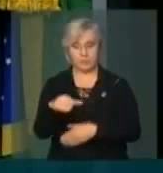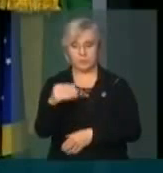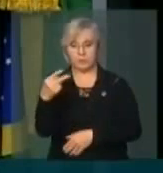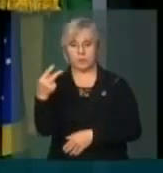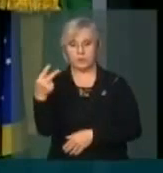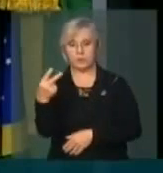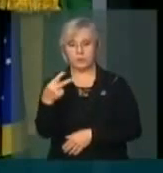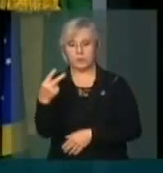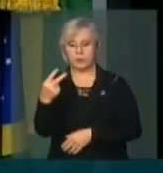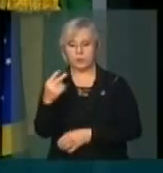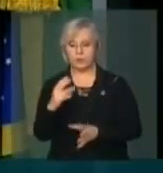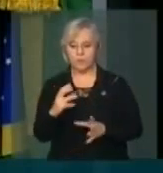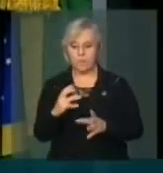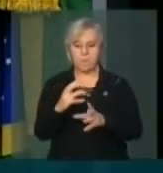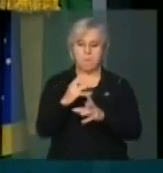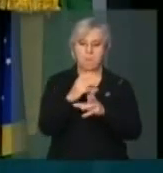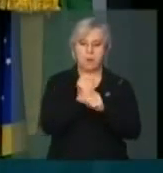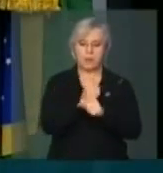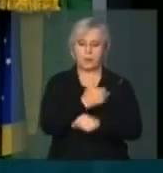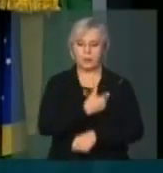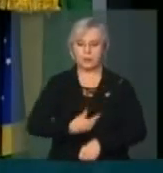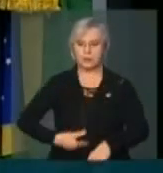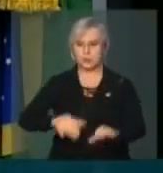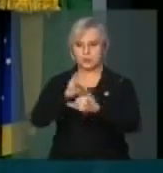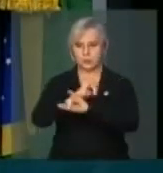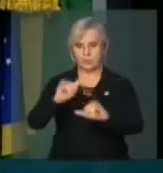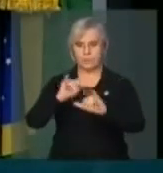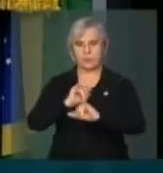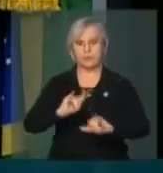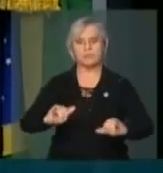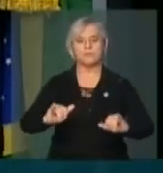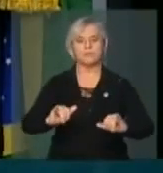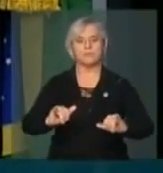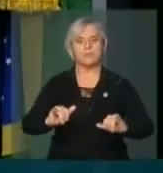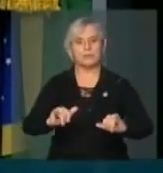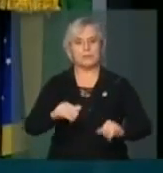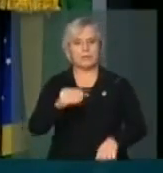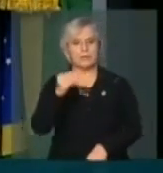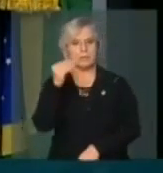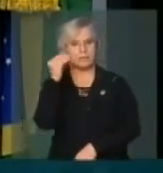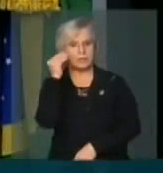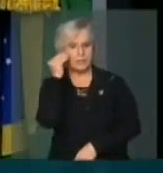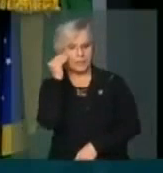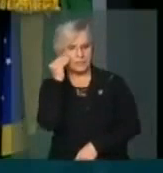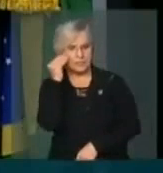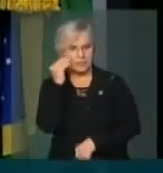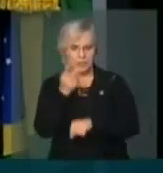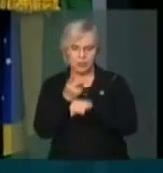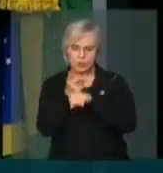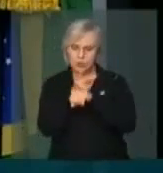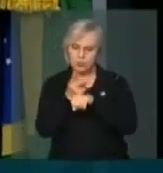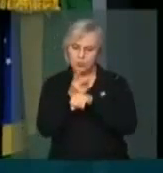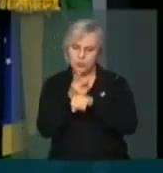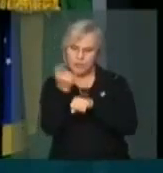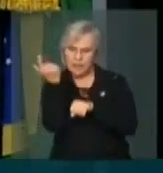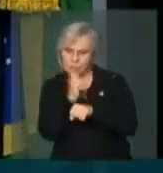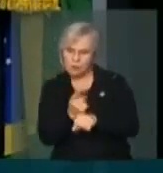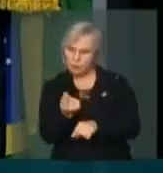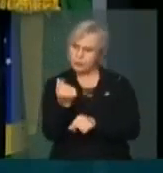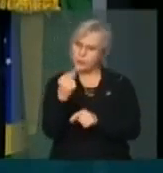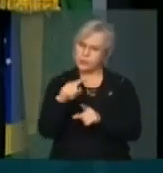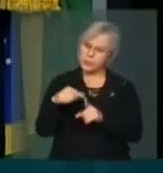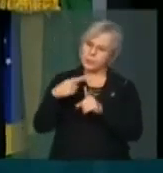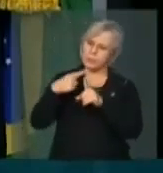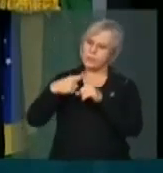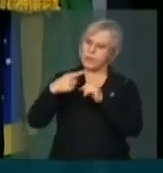segundo pacote do governo federal, na tentativa de se buscar um superávit primário